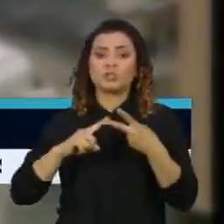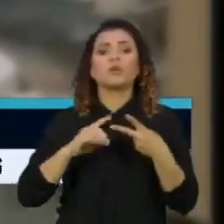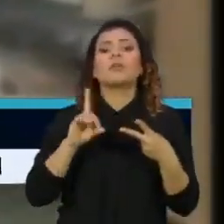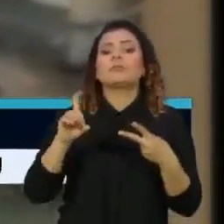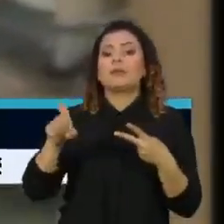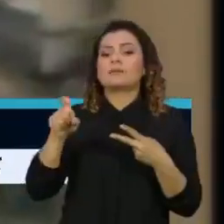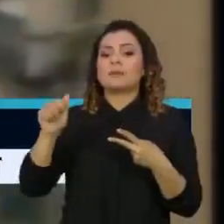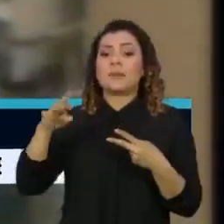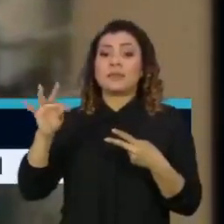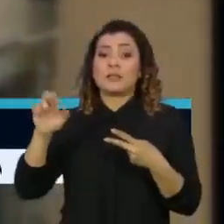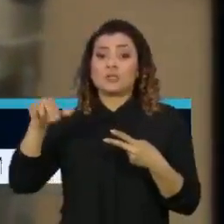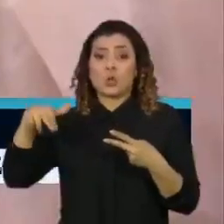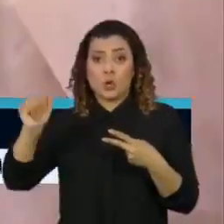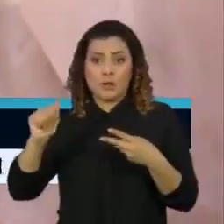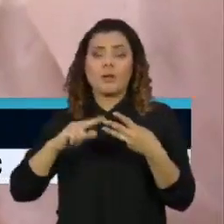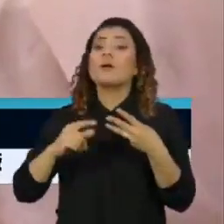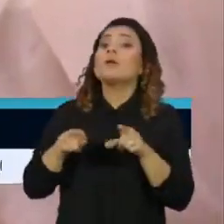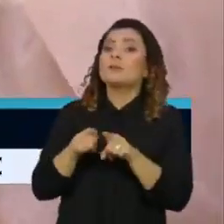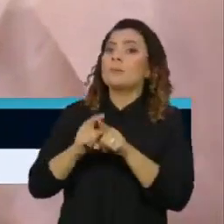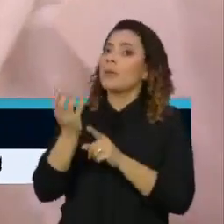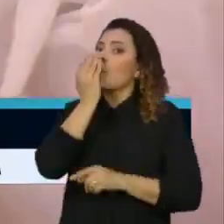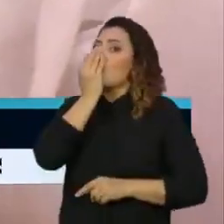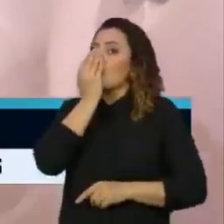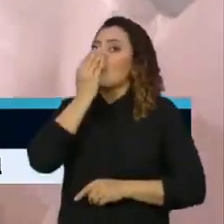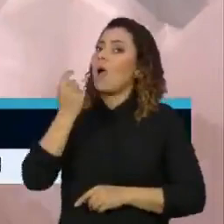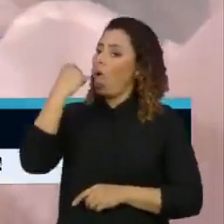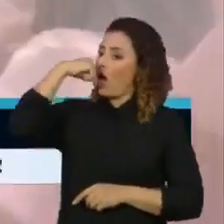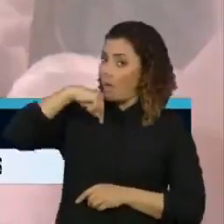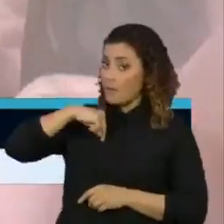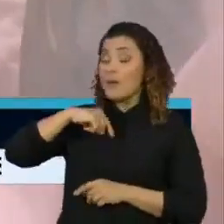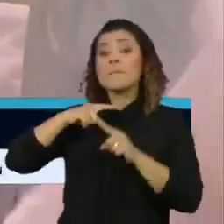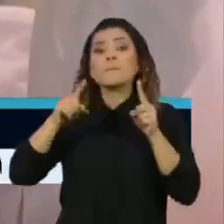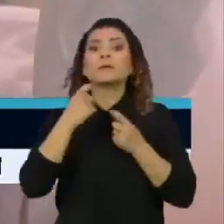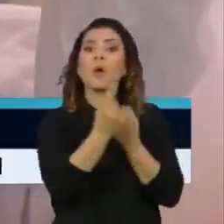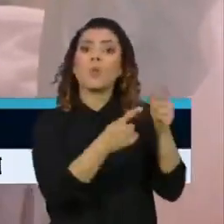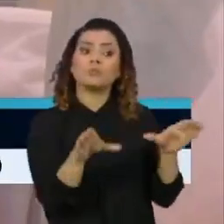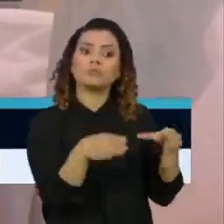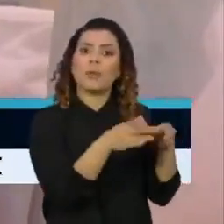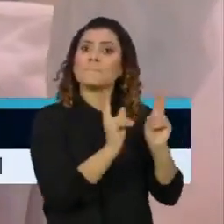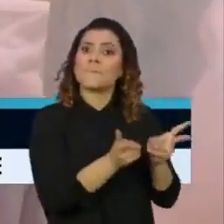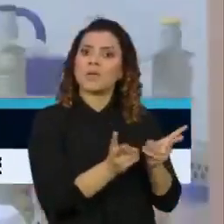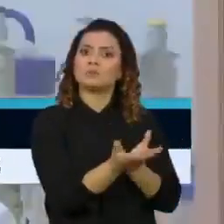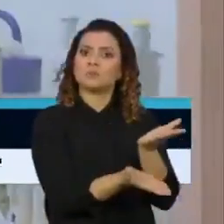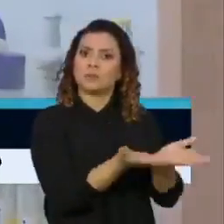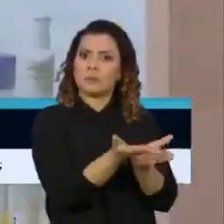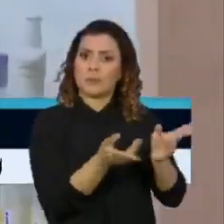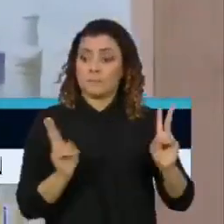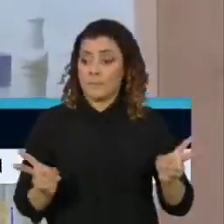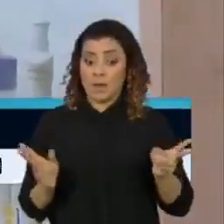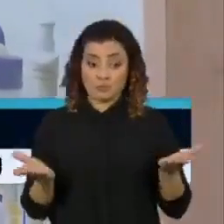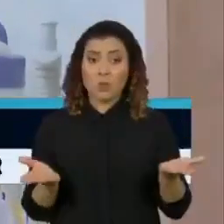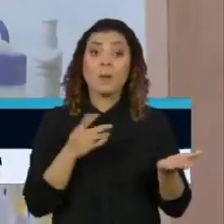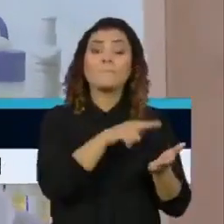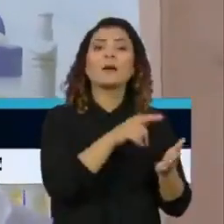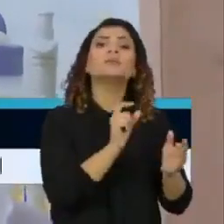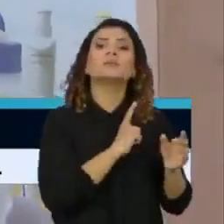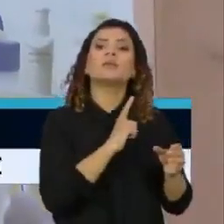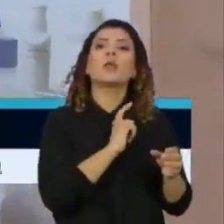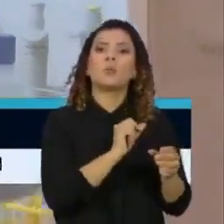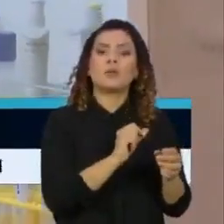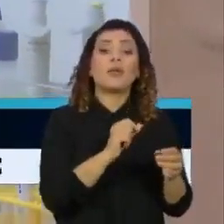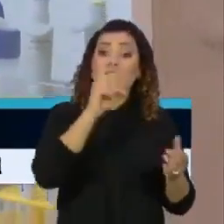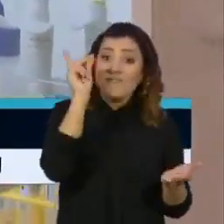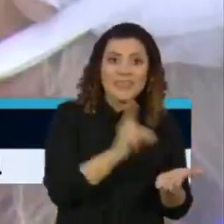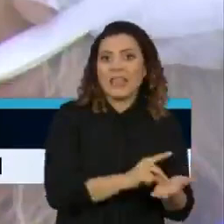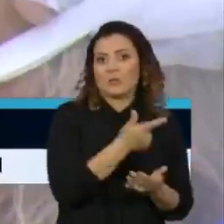Dexametasona e ventilação mecânica no outro grupo os pacientes receberam o mesmo procedimento mas com Placebo